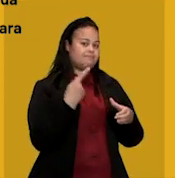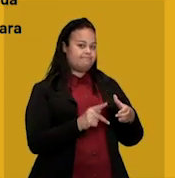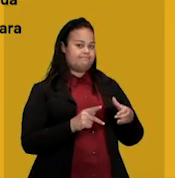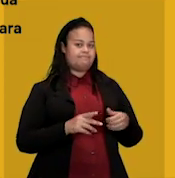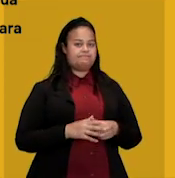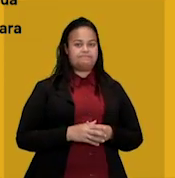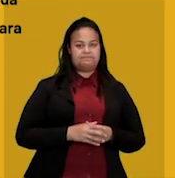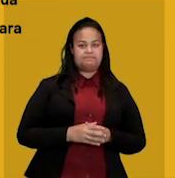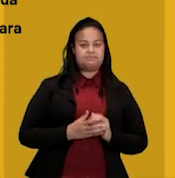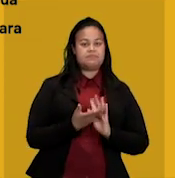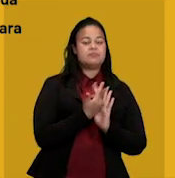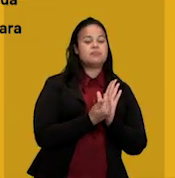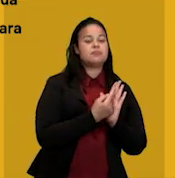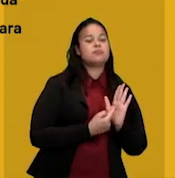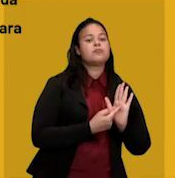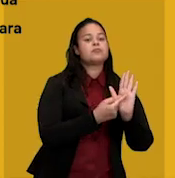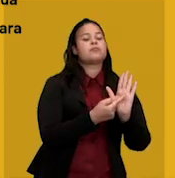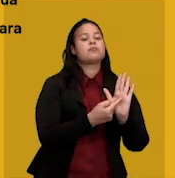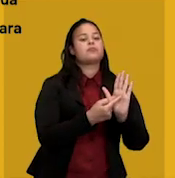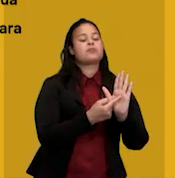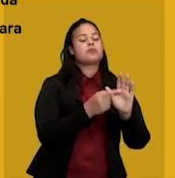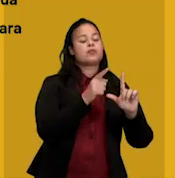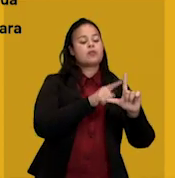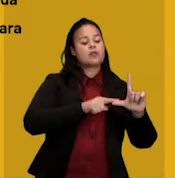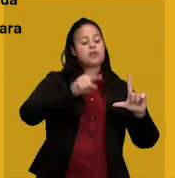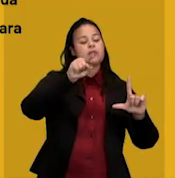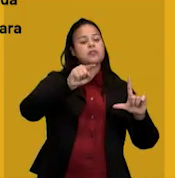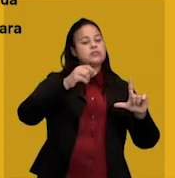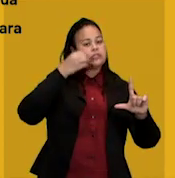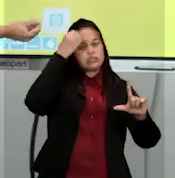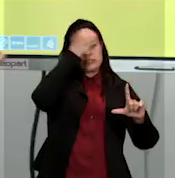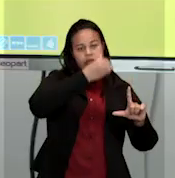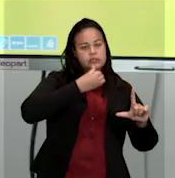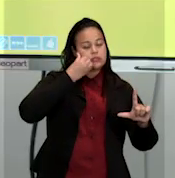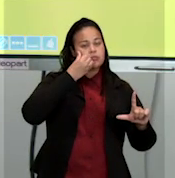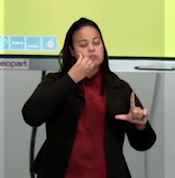Então, esboçar o gráfico para as 6 primeiras horas.